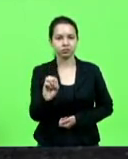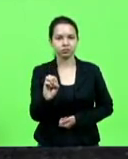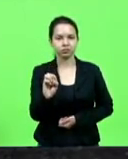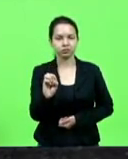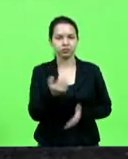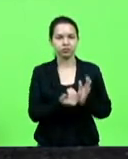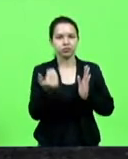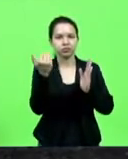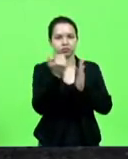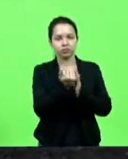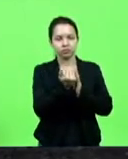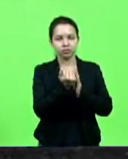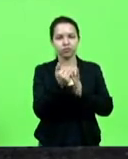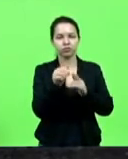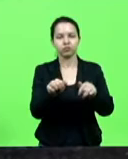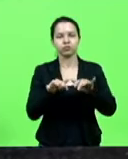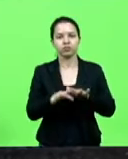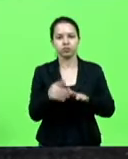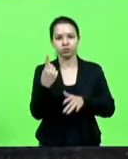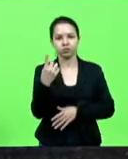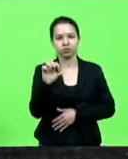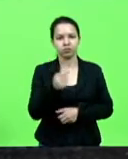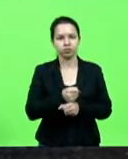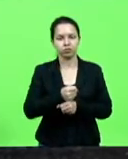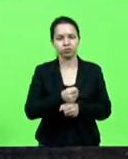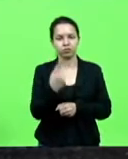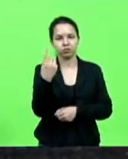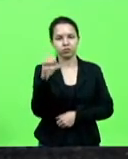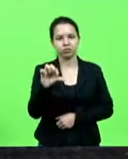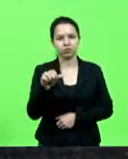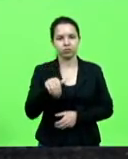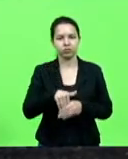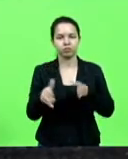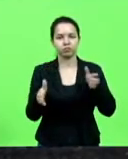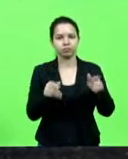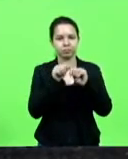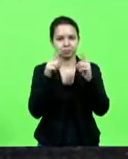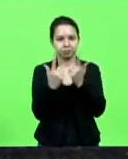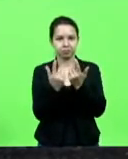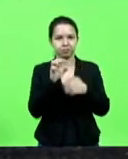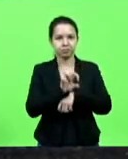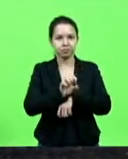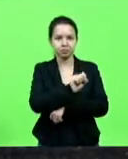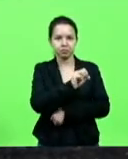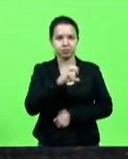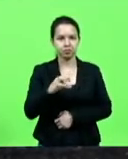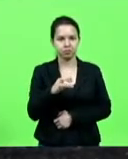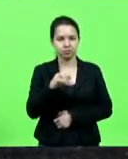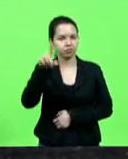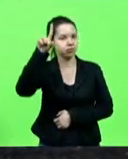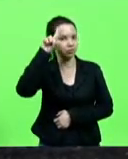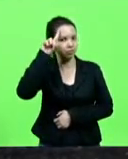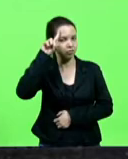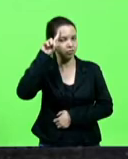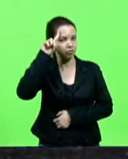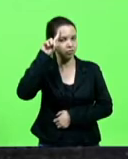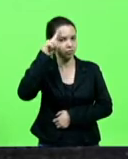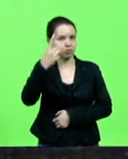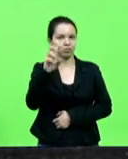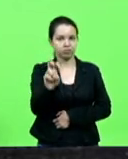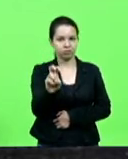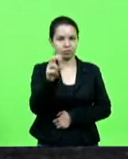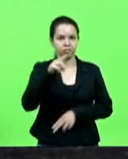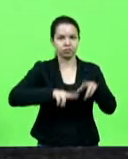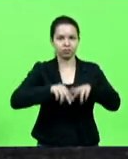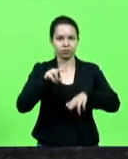legislativa da 19ª legislatura da Assembleia Legislativa do Estado de Santa Catarina, realizada em 15 de junho de